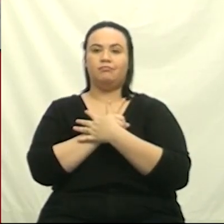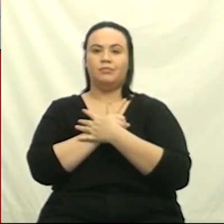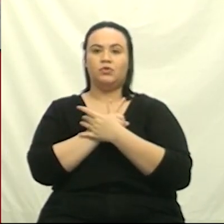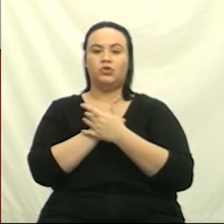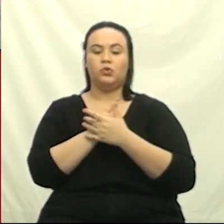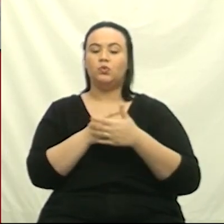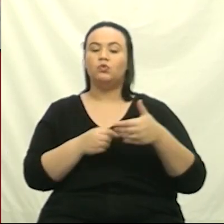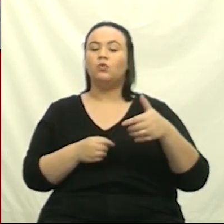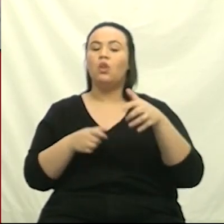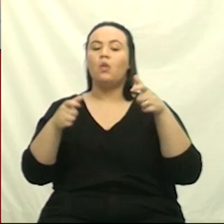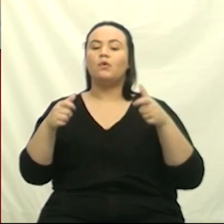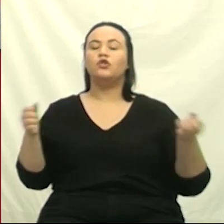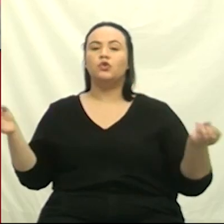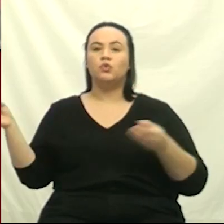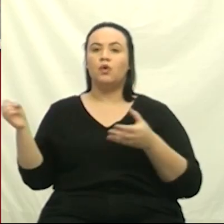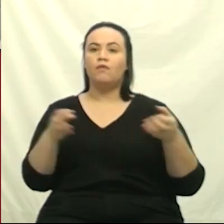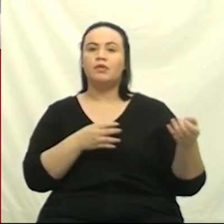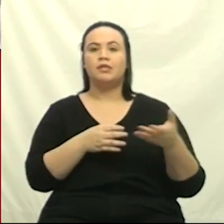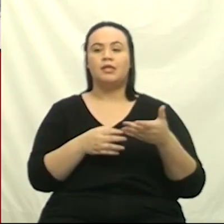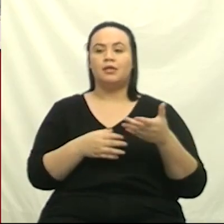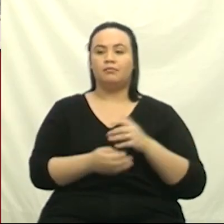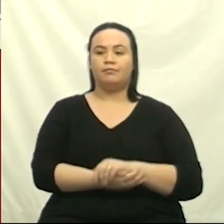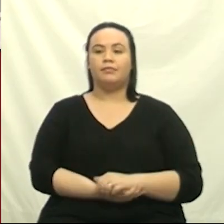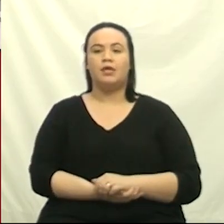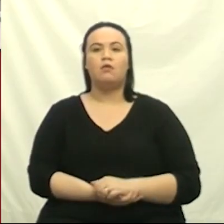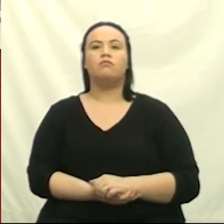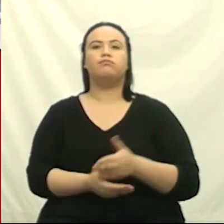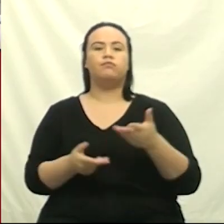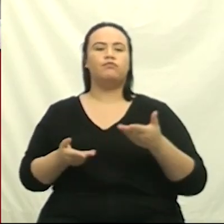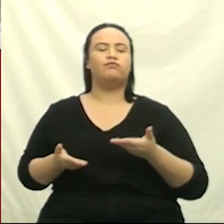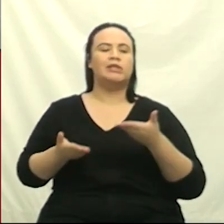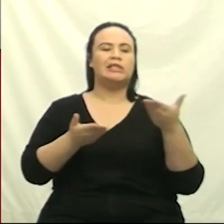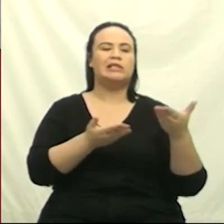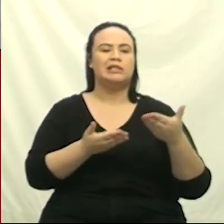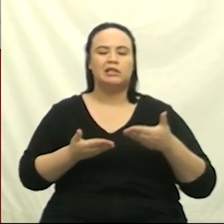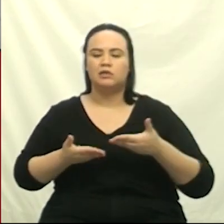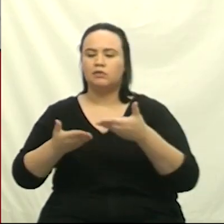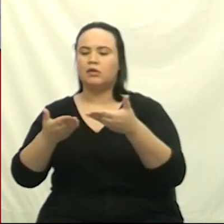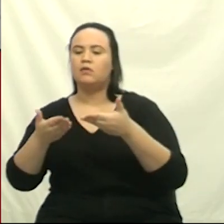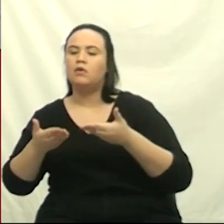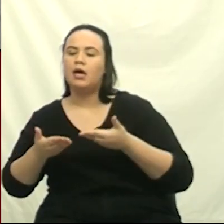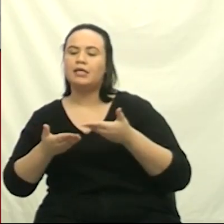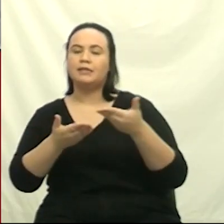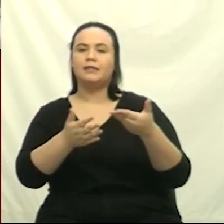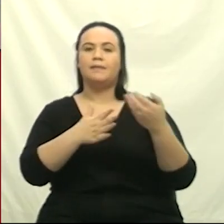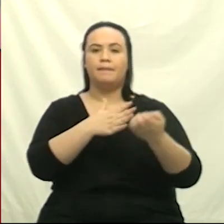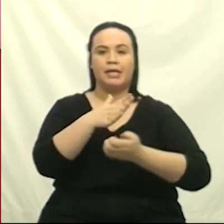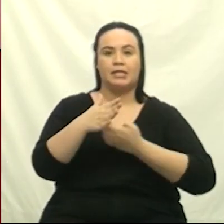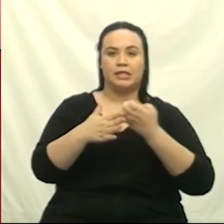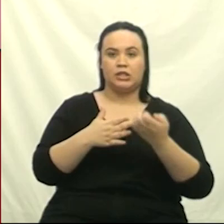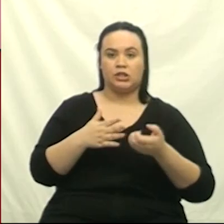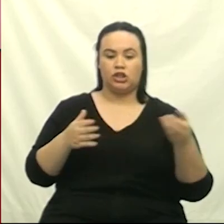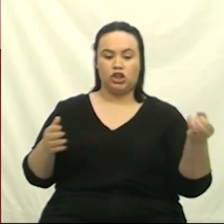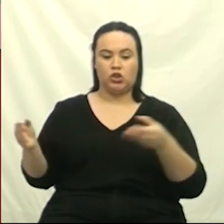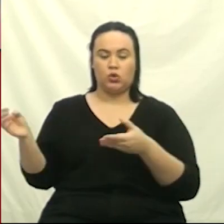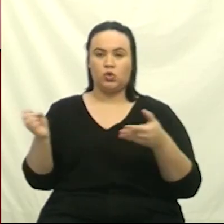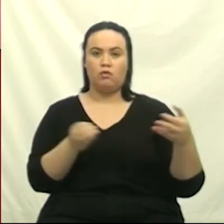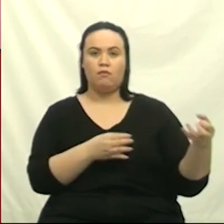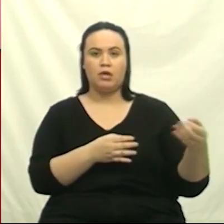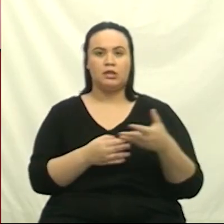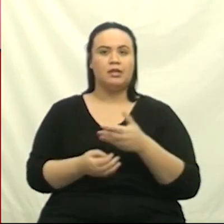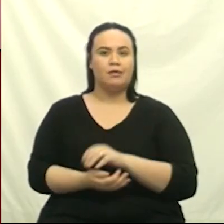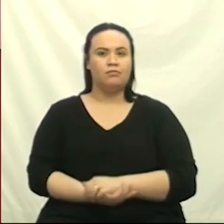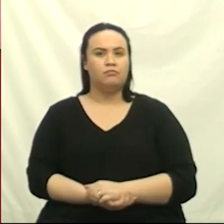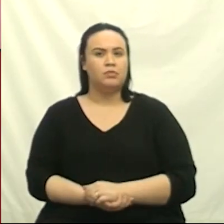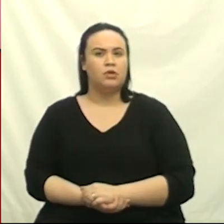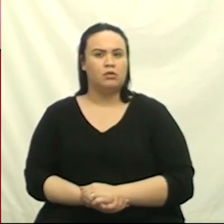inovação eu costumo muito presidente visitar as empresas de inovação aqui de Criciúma e ando circulando